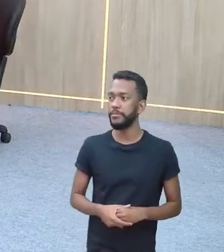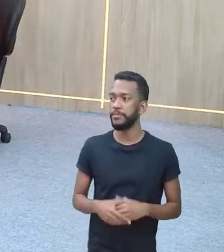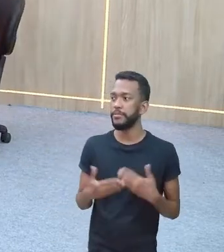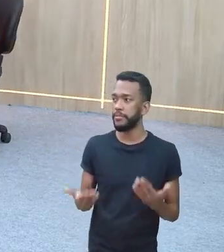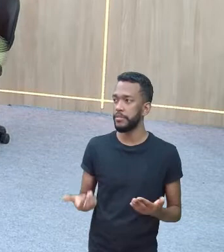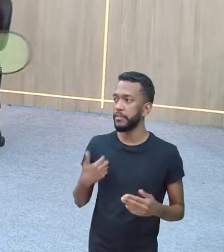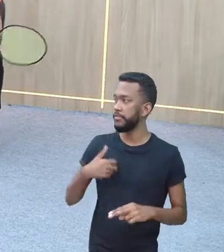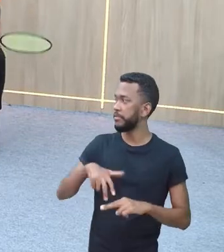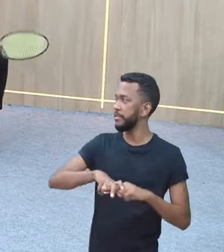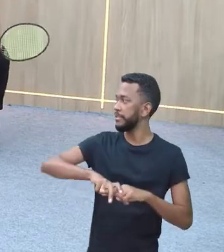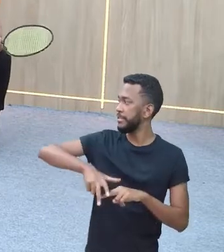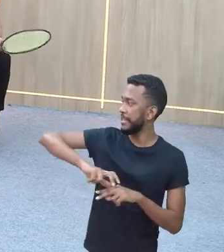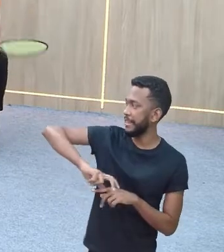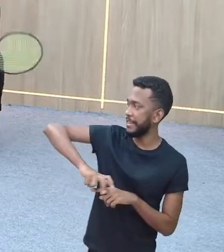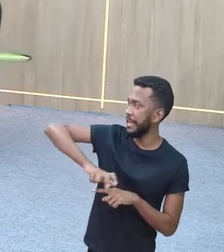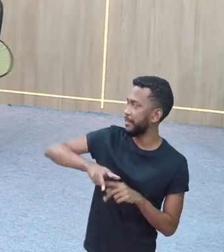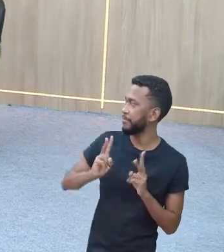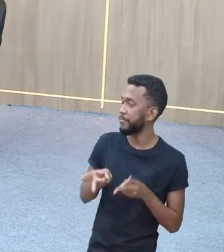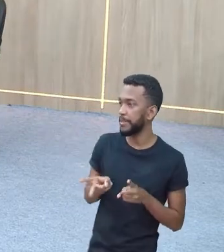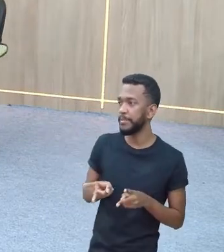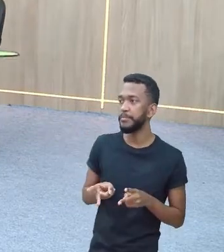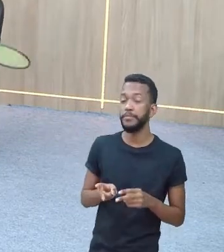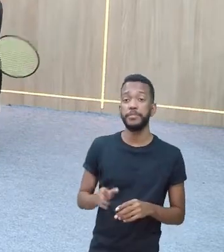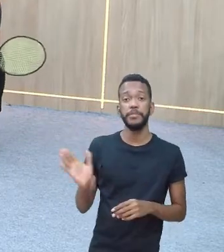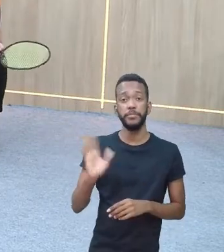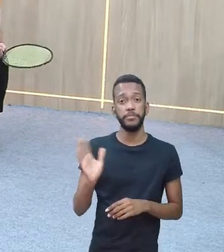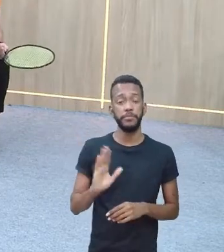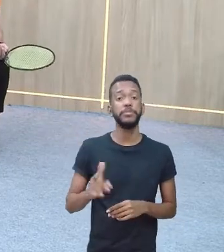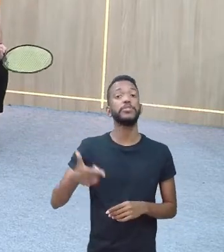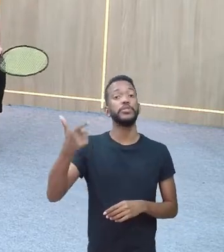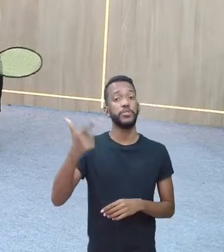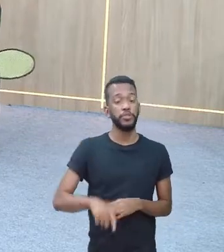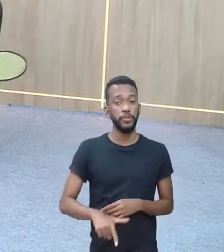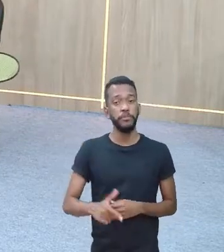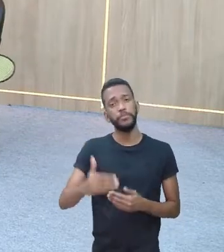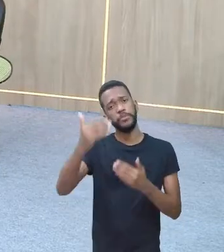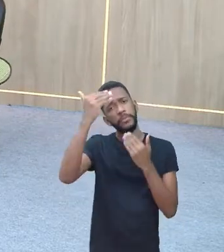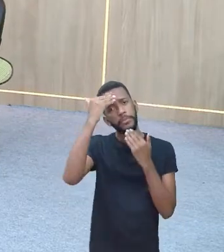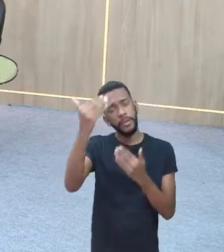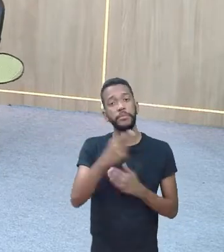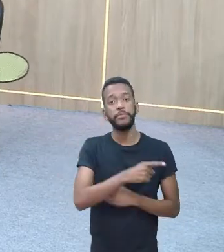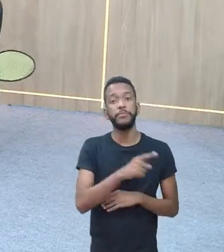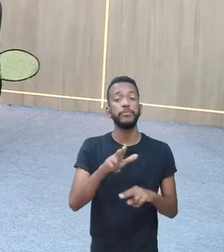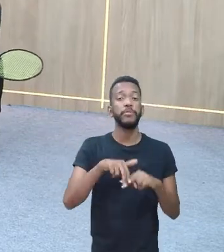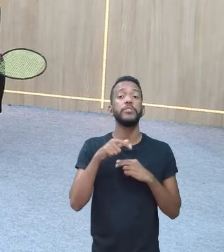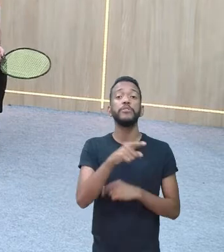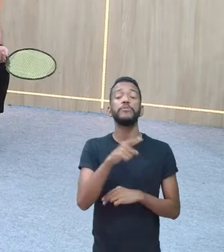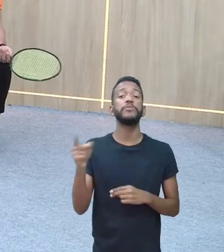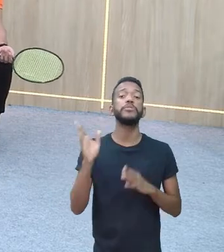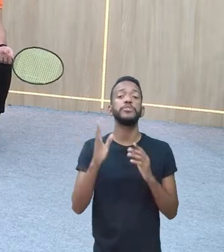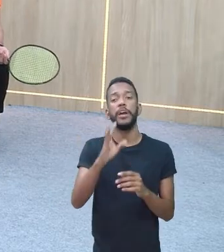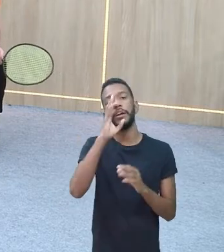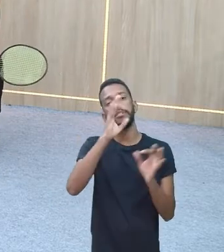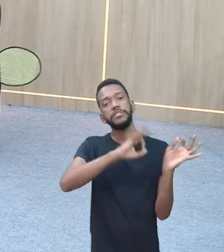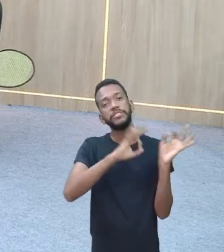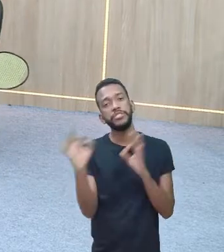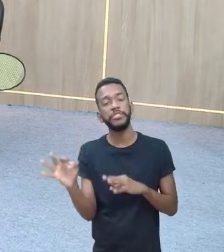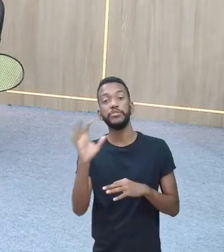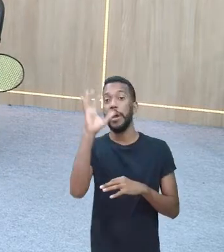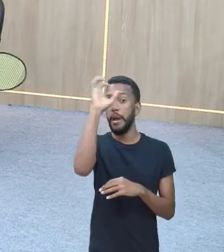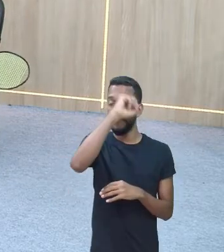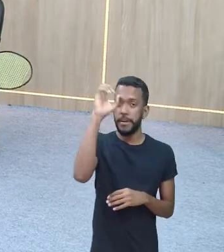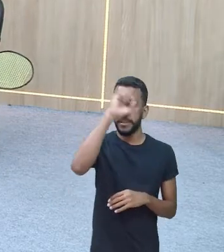aqui sentado mesmo pra gente se despedir. Ó, mais uma vez, muito obrigado por vocês estarem aí assistindo,